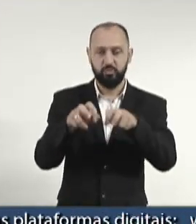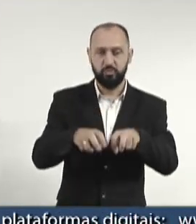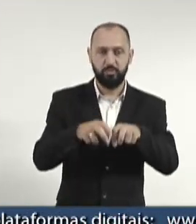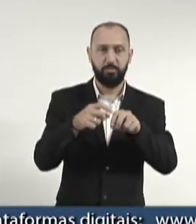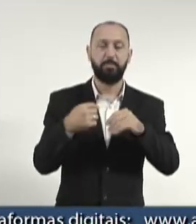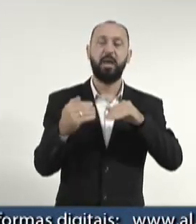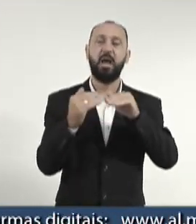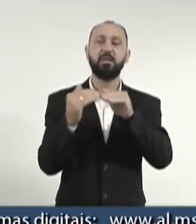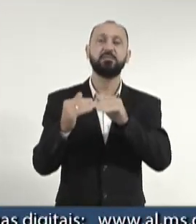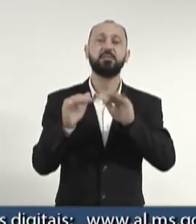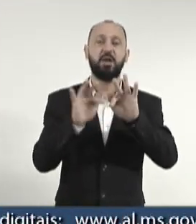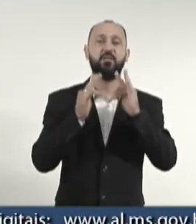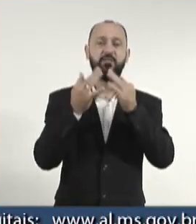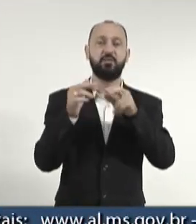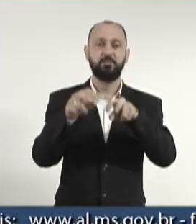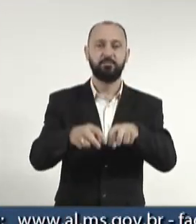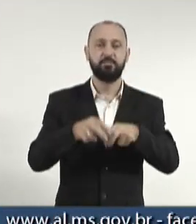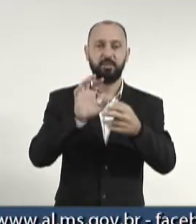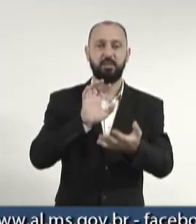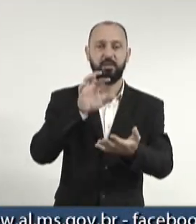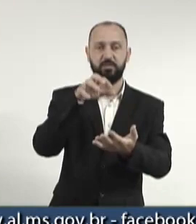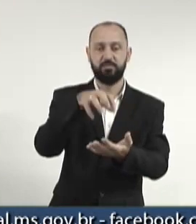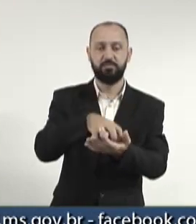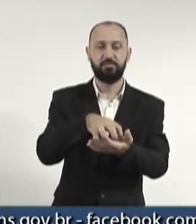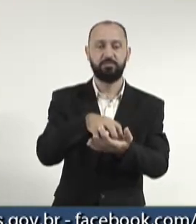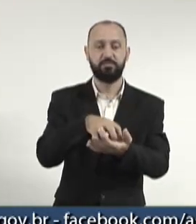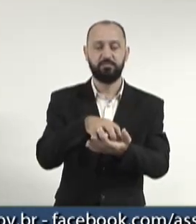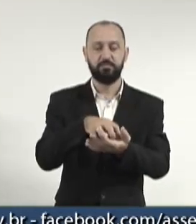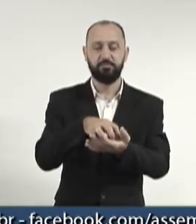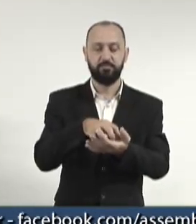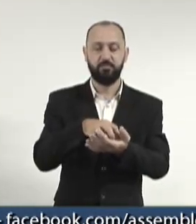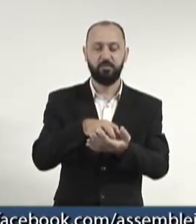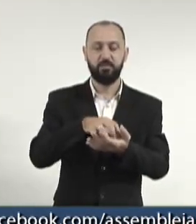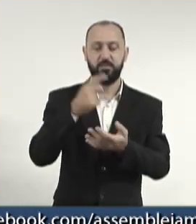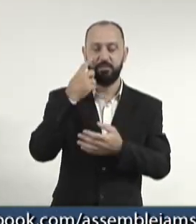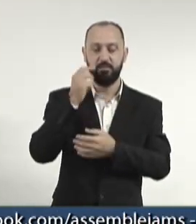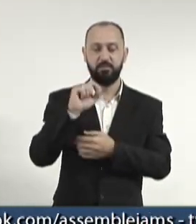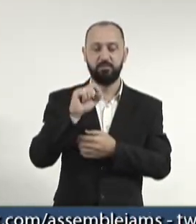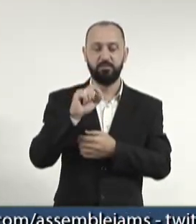os agricultores familiares da aldeia indígena São João,